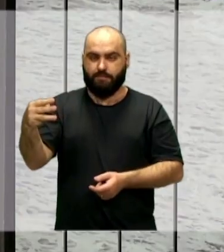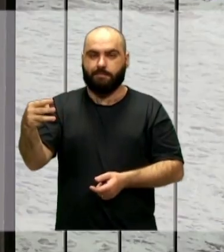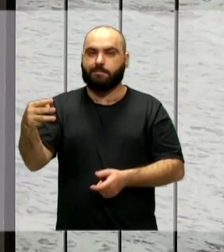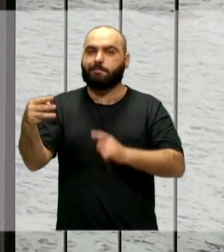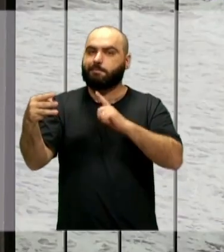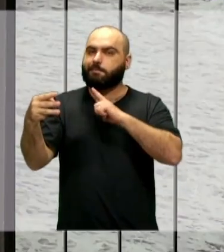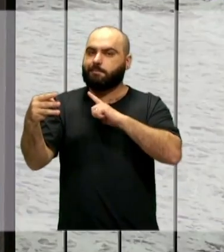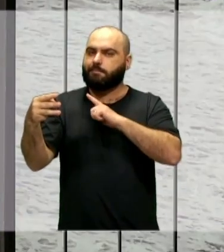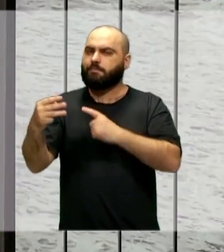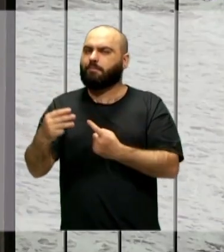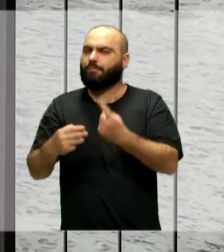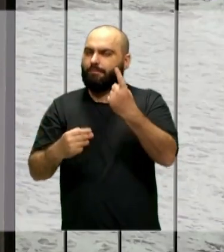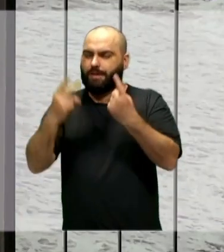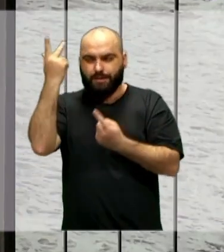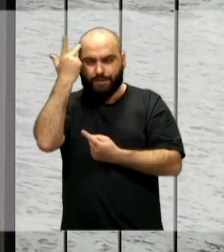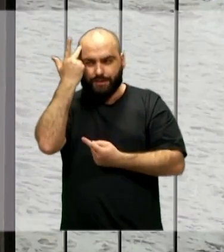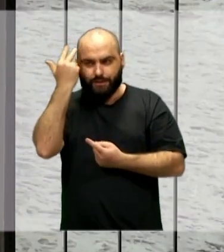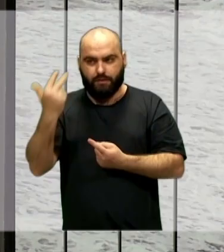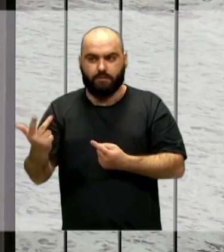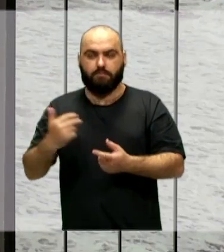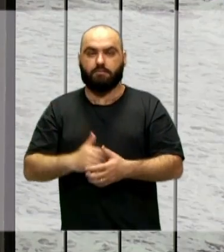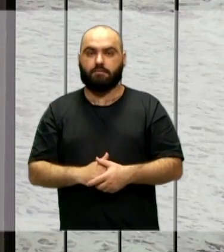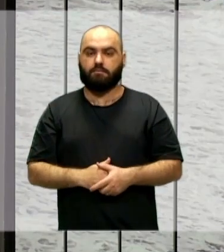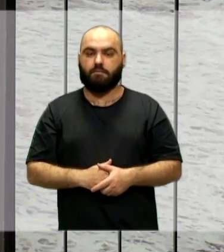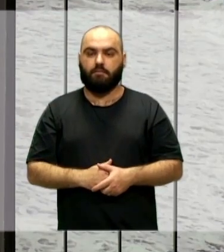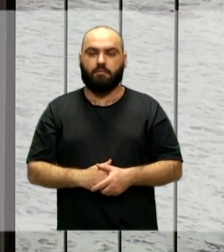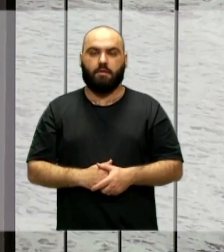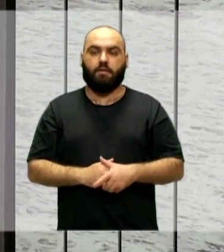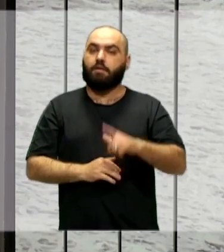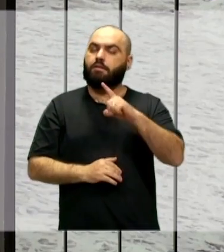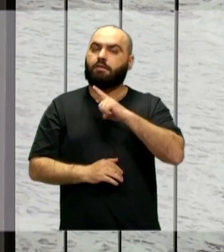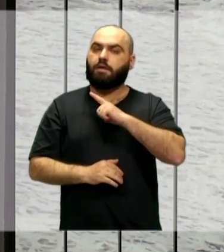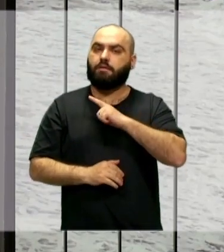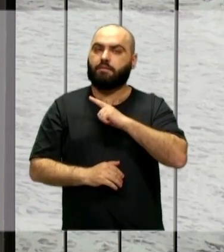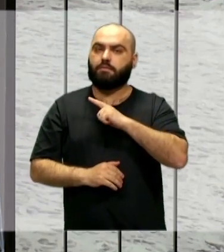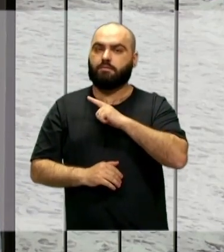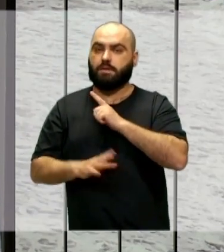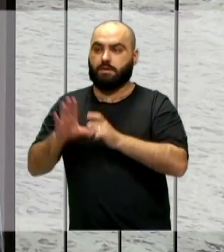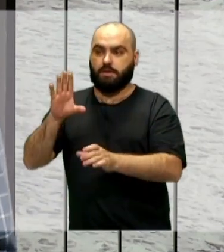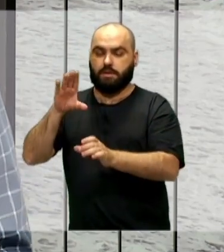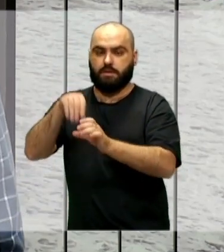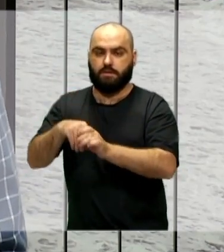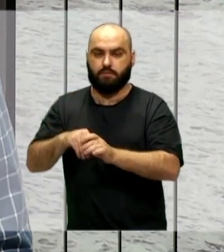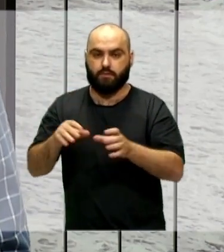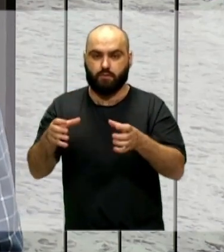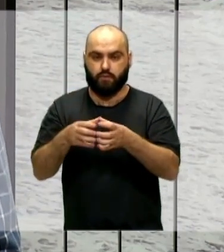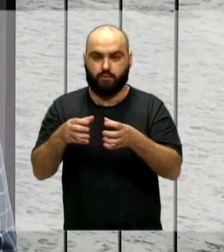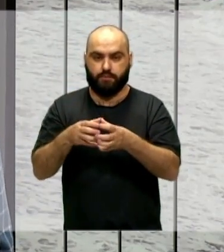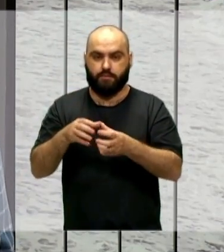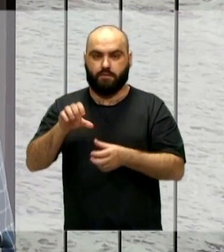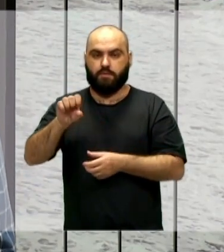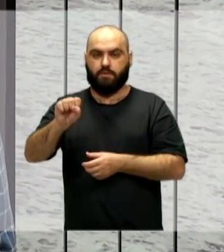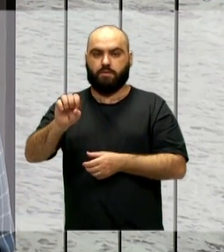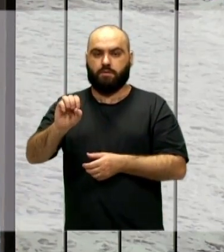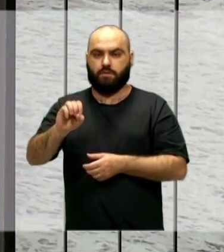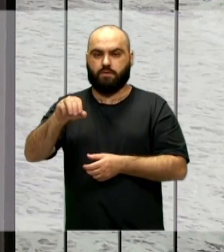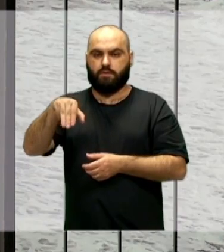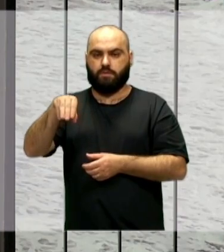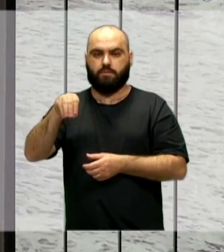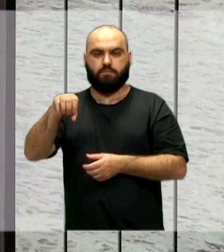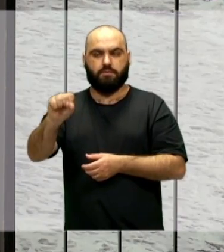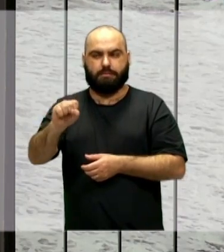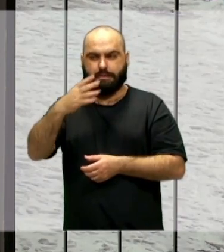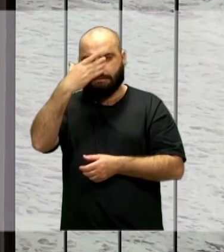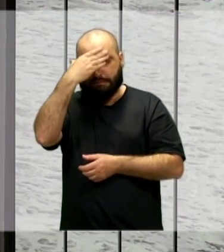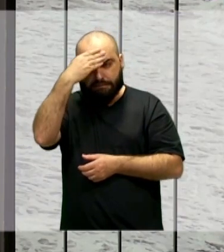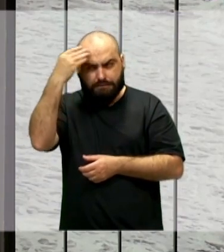programa, onde existiu uma rebelião, entre aspas, dentro de um coletivo que chama Somos, na cidade, não me recordo, acho que